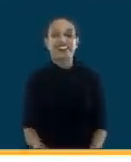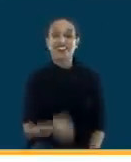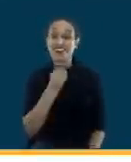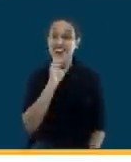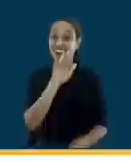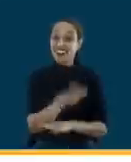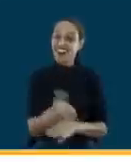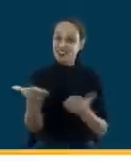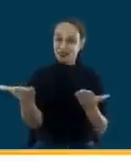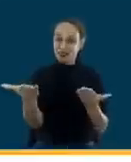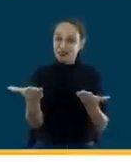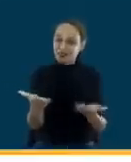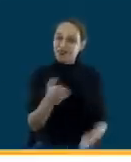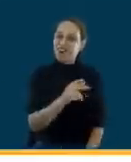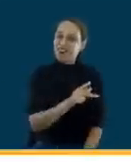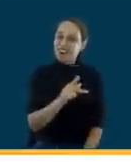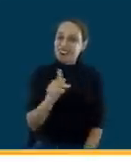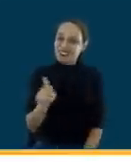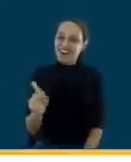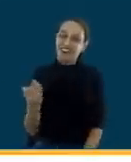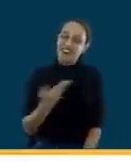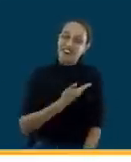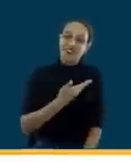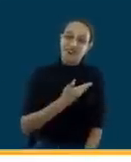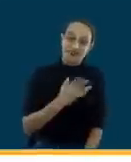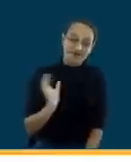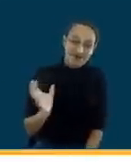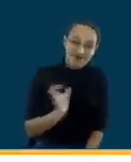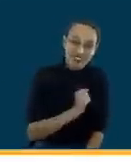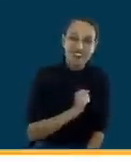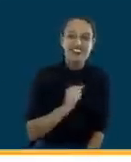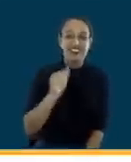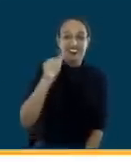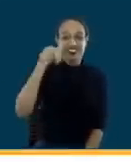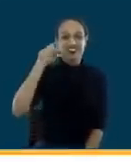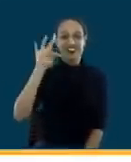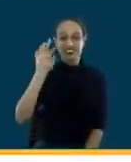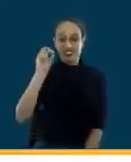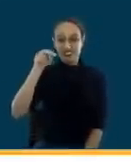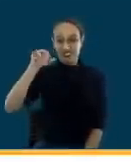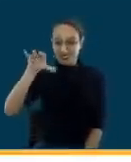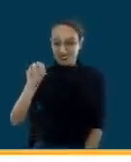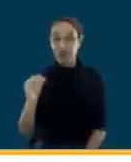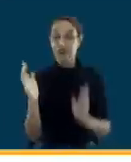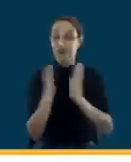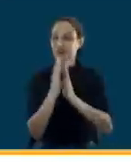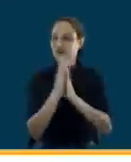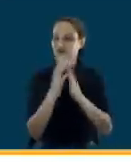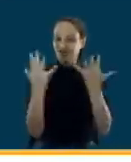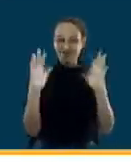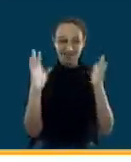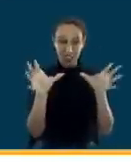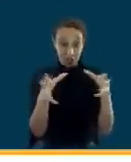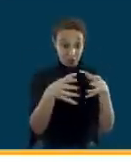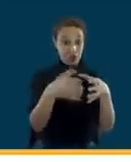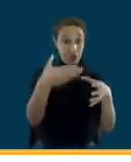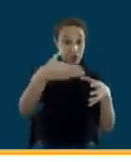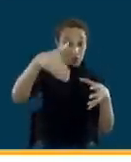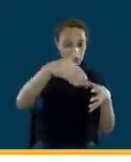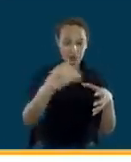amigo Antônio Queiroz. Parabéns a toda a sua equipe por essa importante